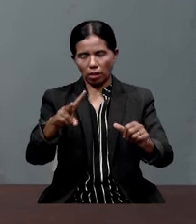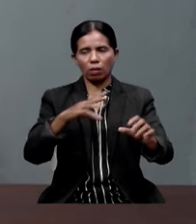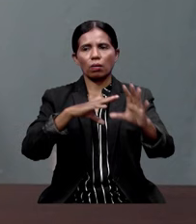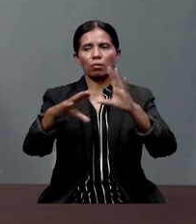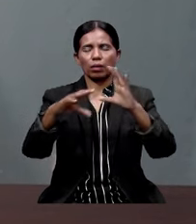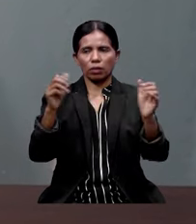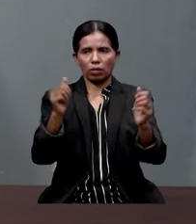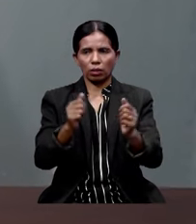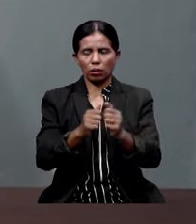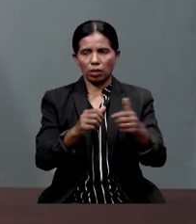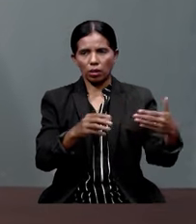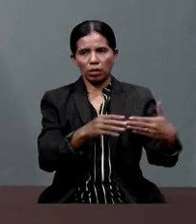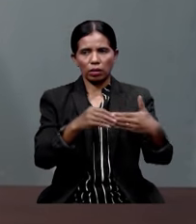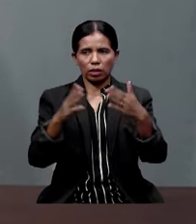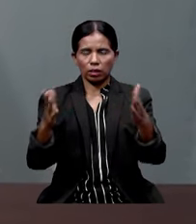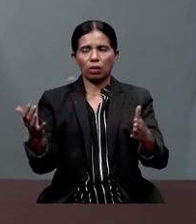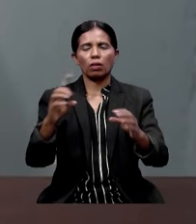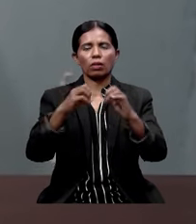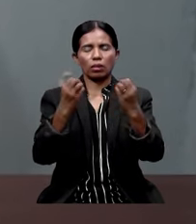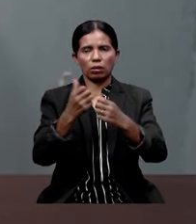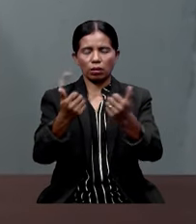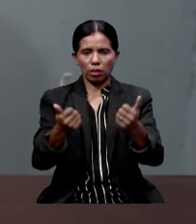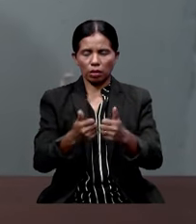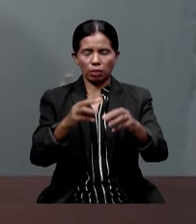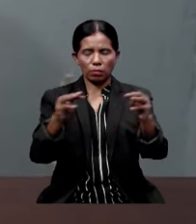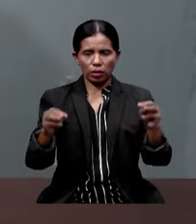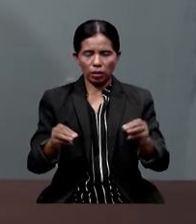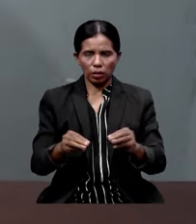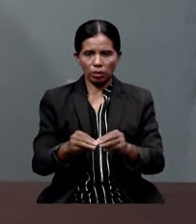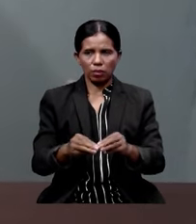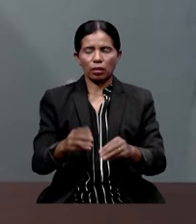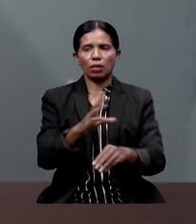com a liderança da organização Arte Marcial Sira para ir dentro de